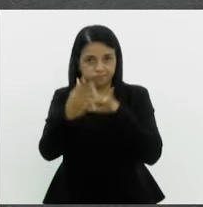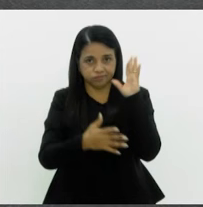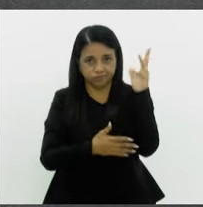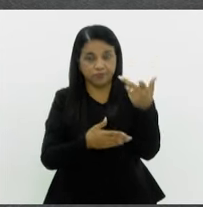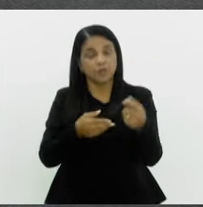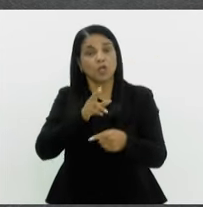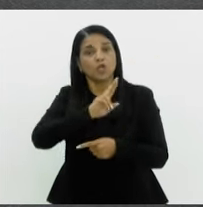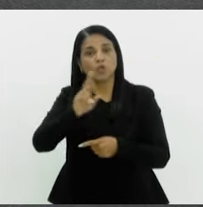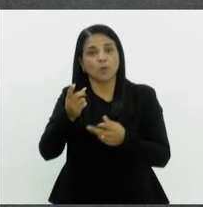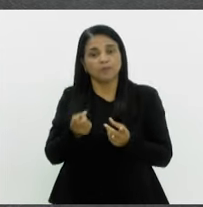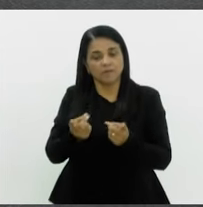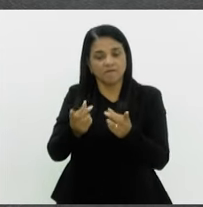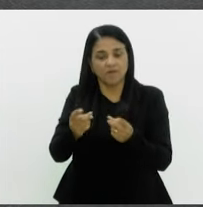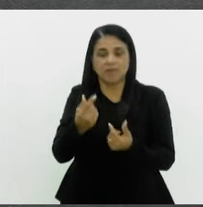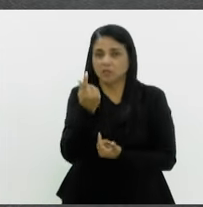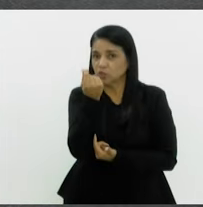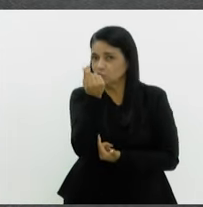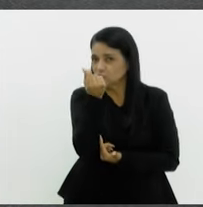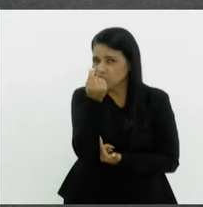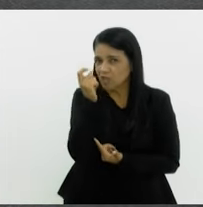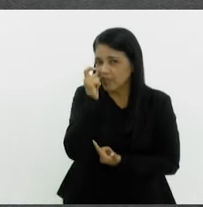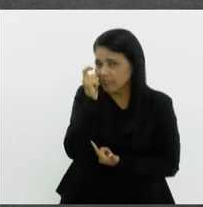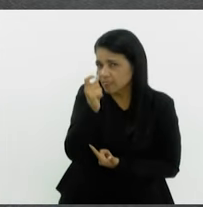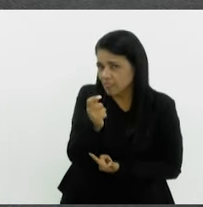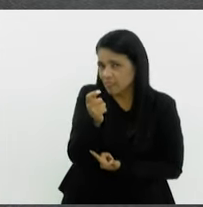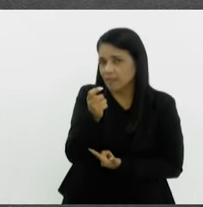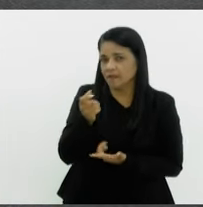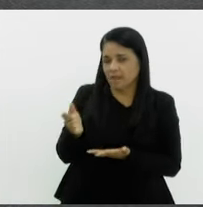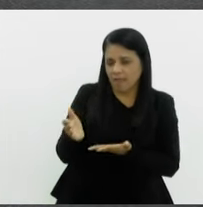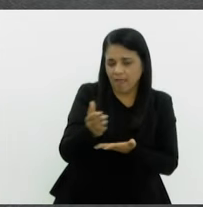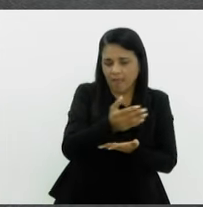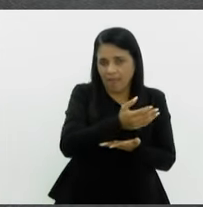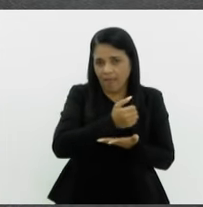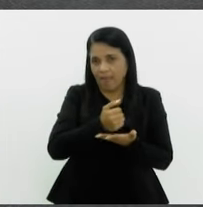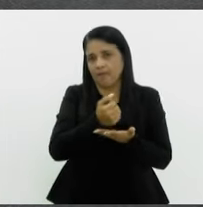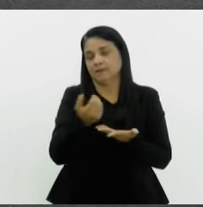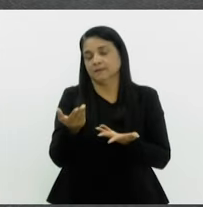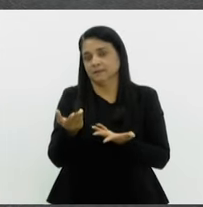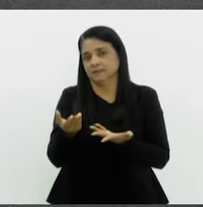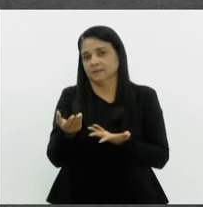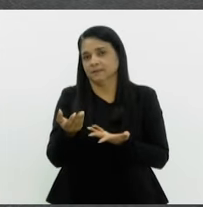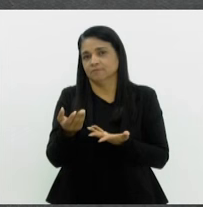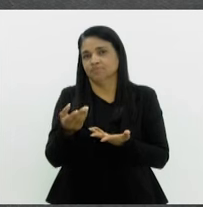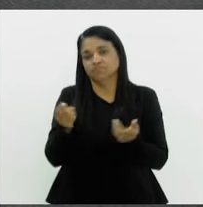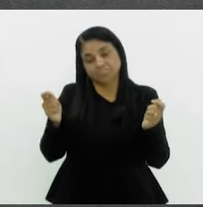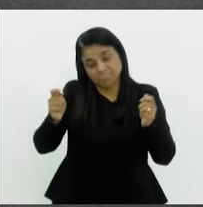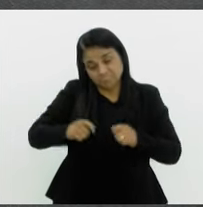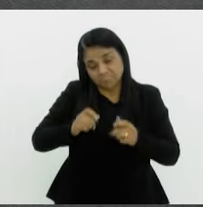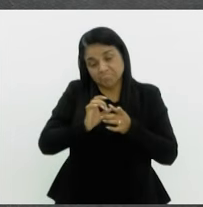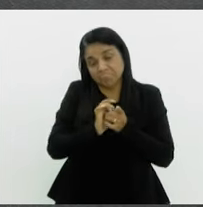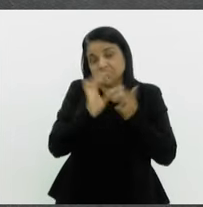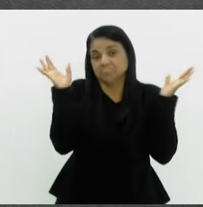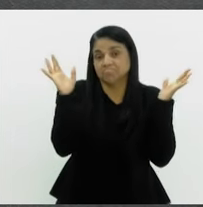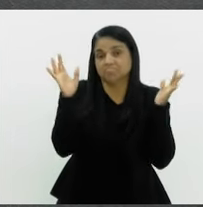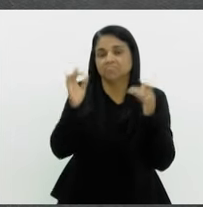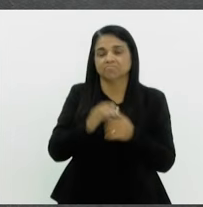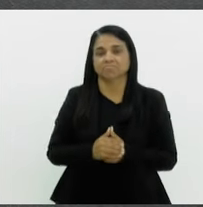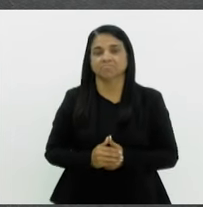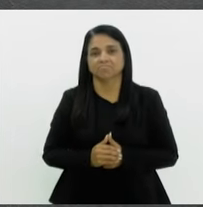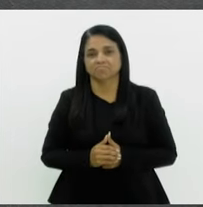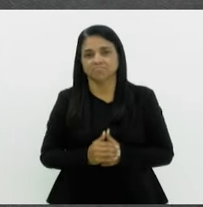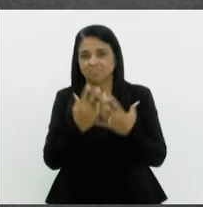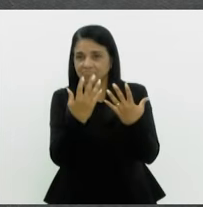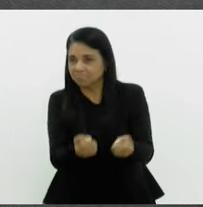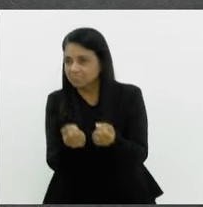exportação, em nome do dinheiro, em nome da arrecadação de divisas, tudo vale, tudo é permitido, tudo é